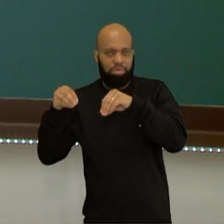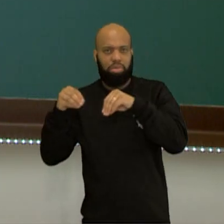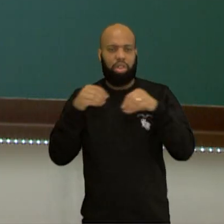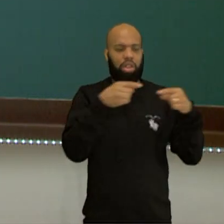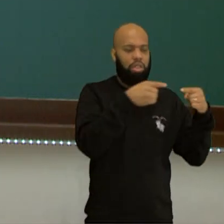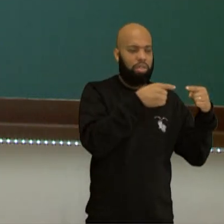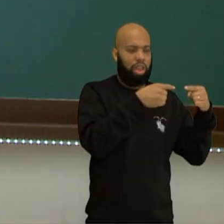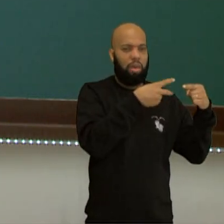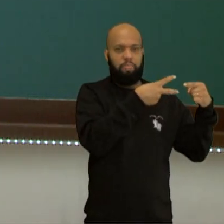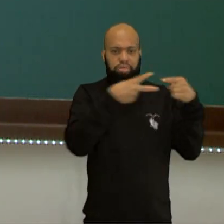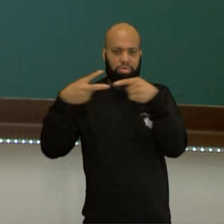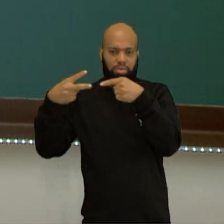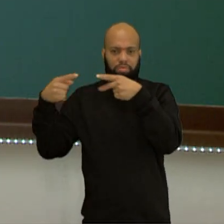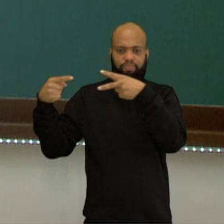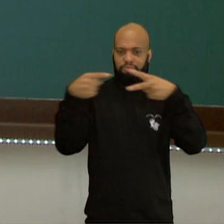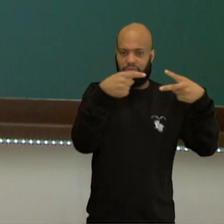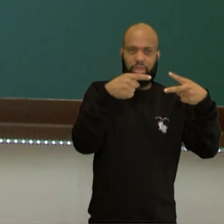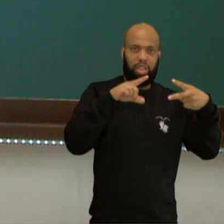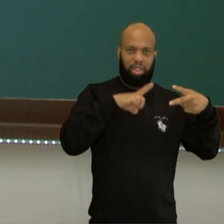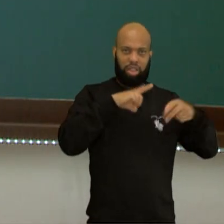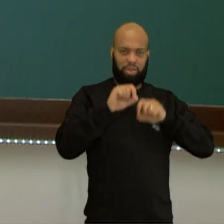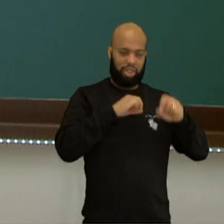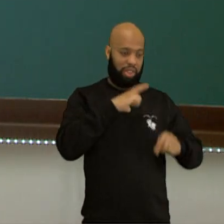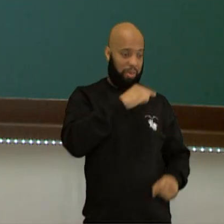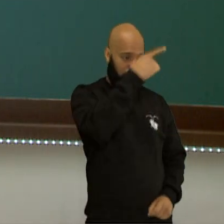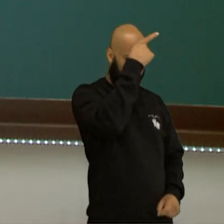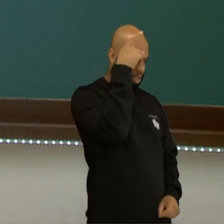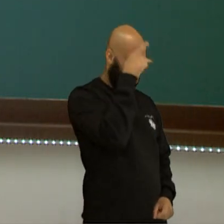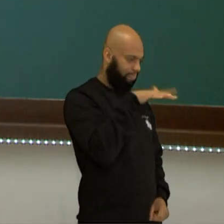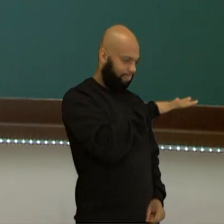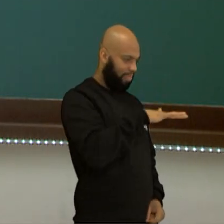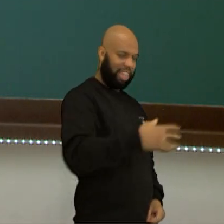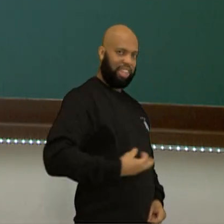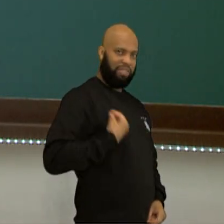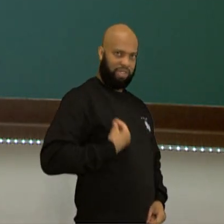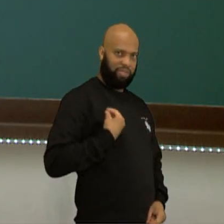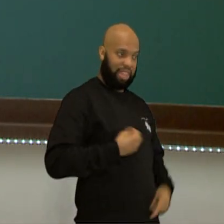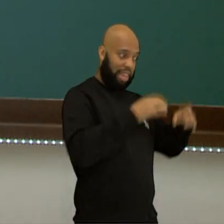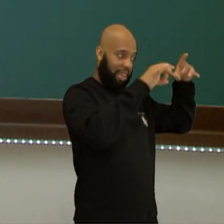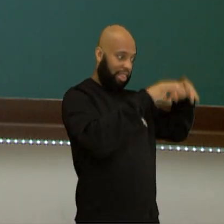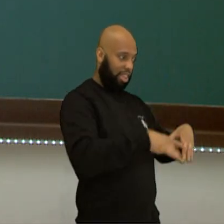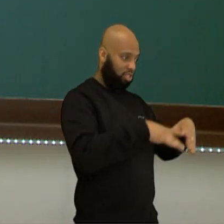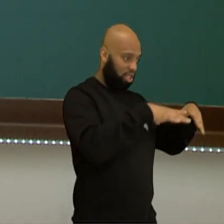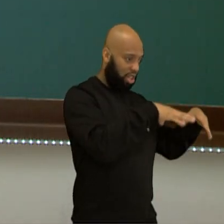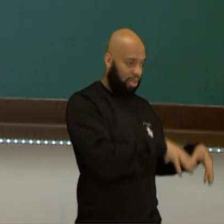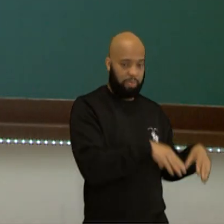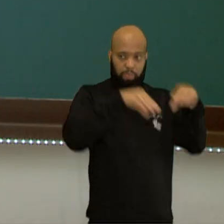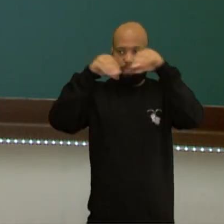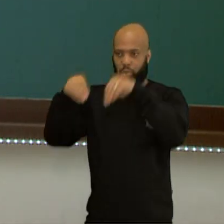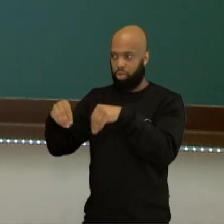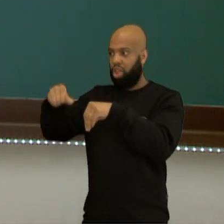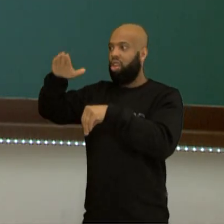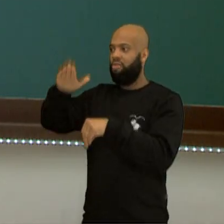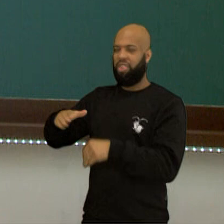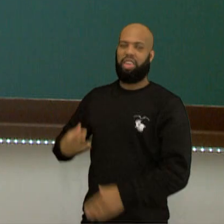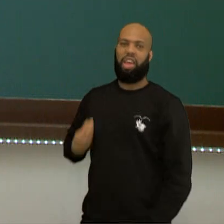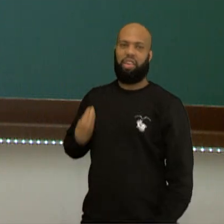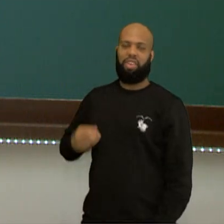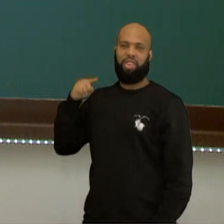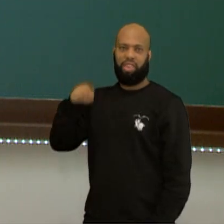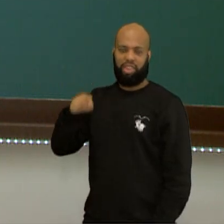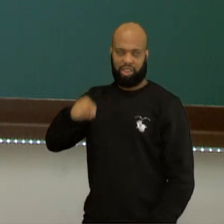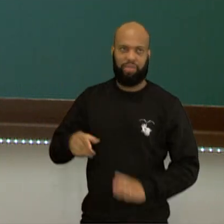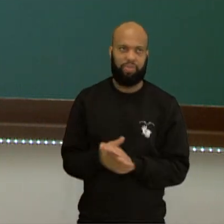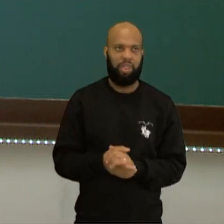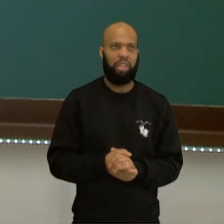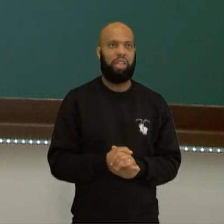se desloca de uma parte, de uma porção do território para outra e fixa a moradia neste outro local.